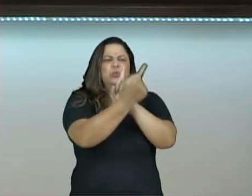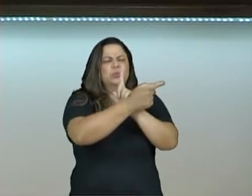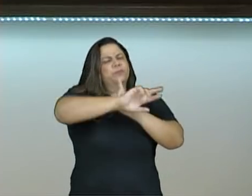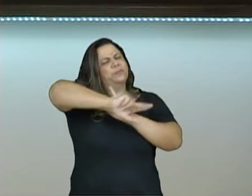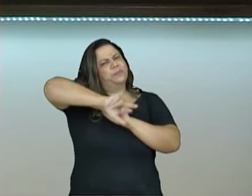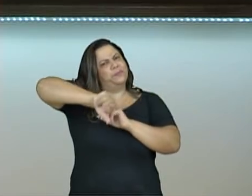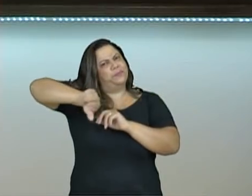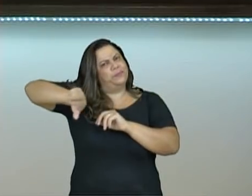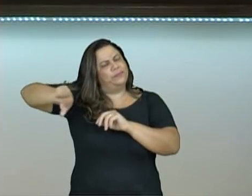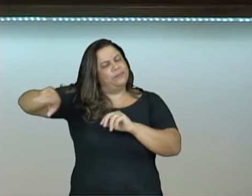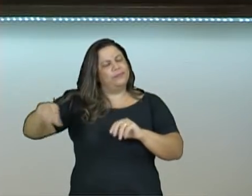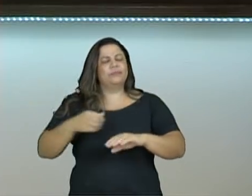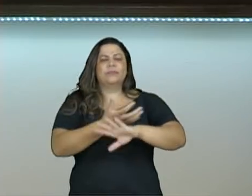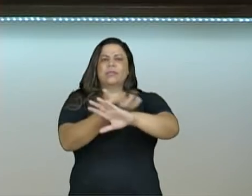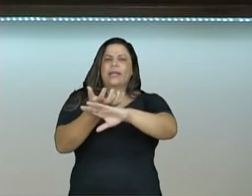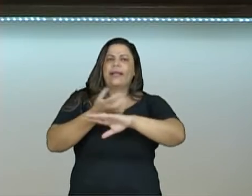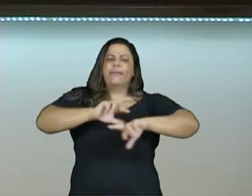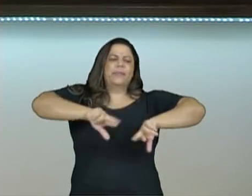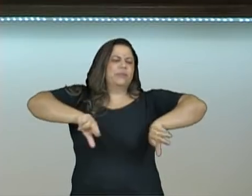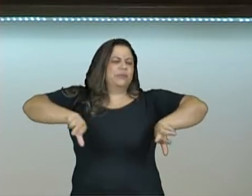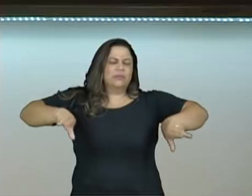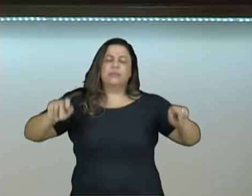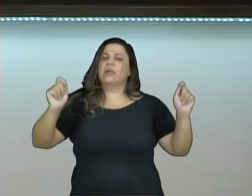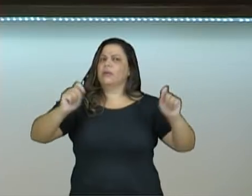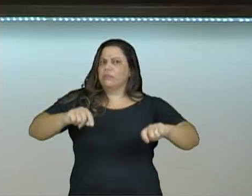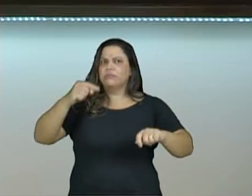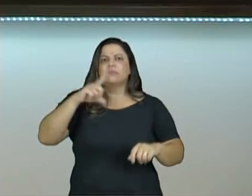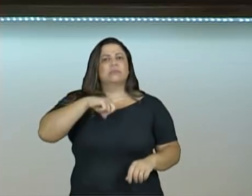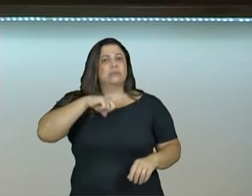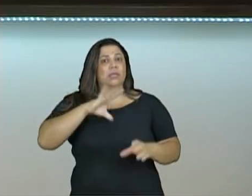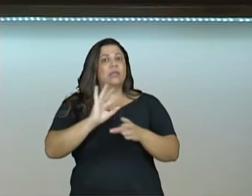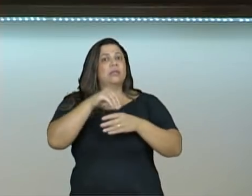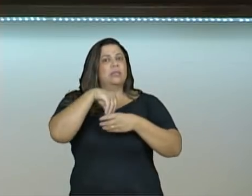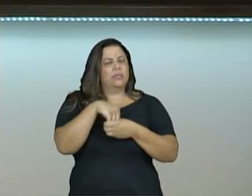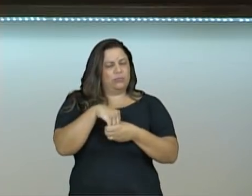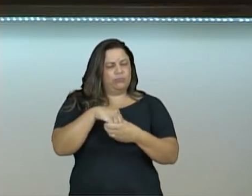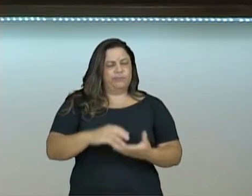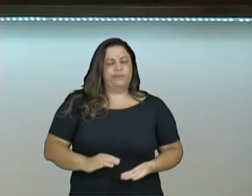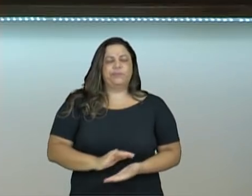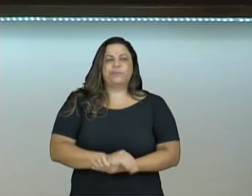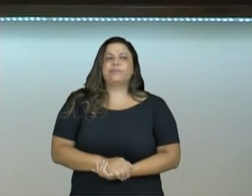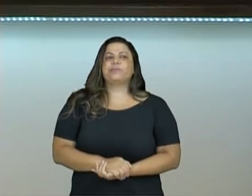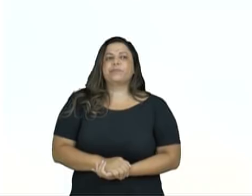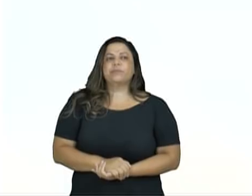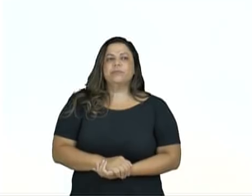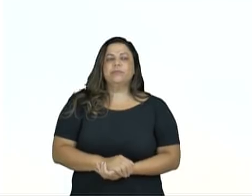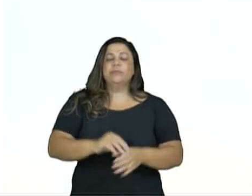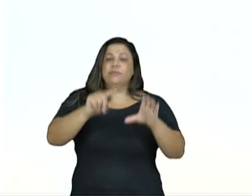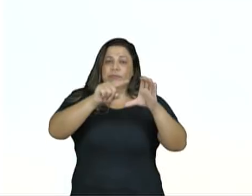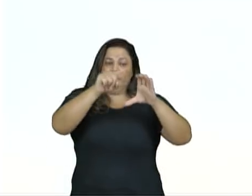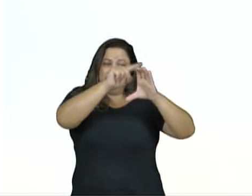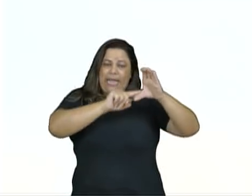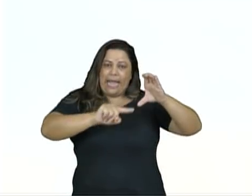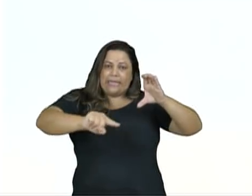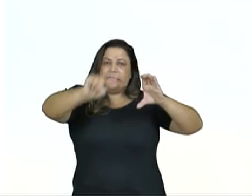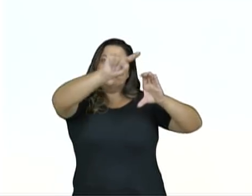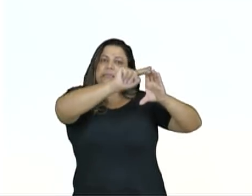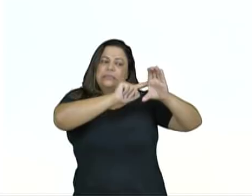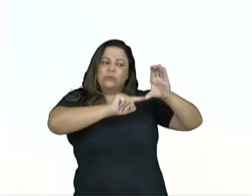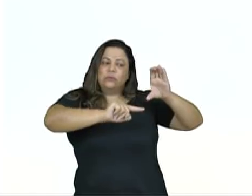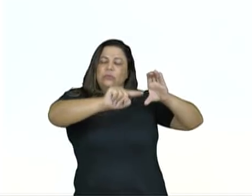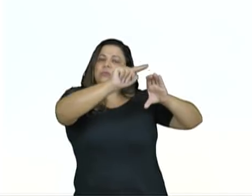são várias áreas em que nós encontramos a trigonometria. A circunferência trigonométrica, ela